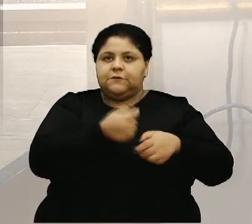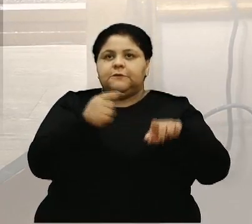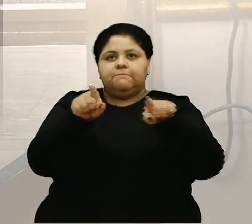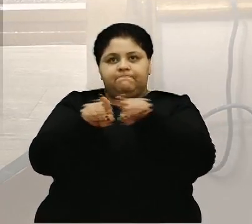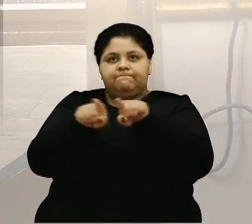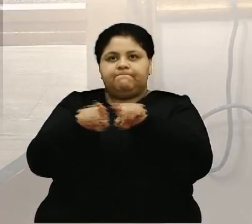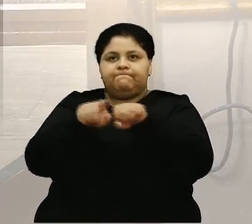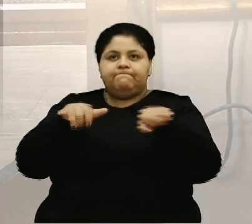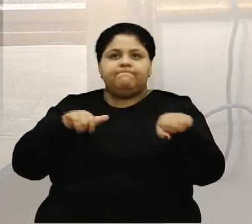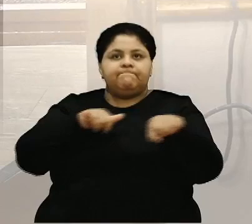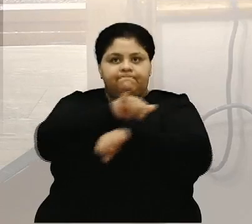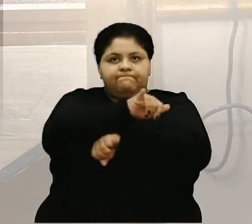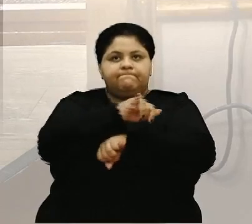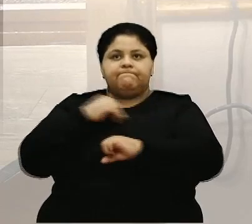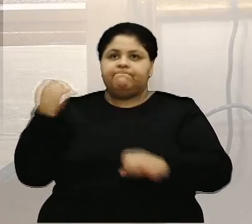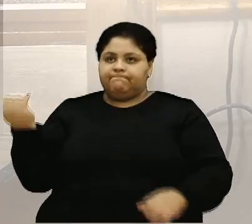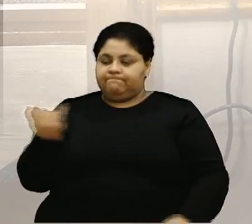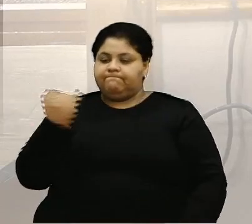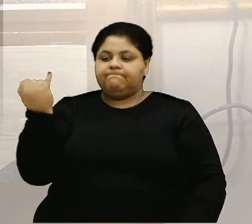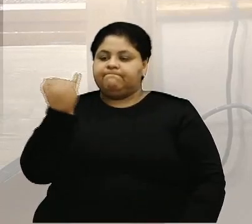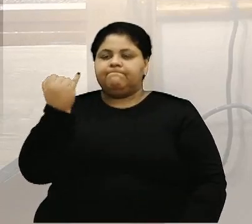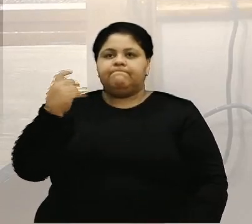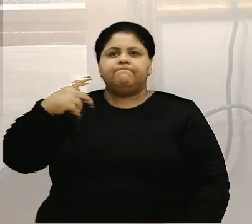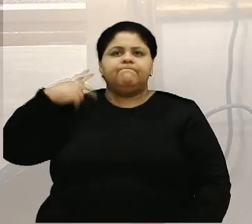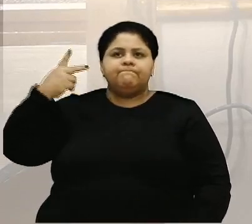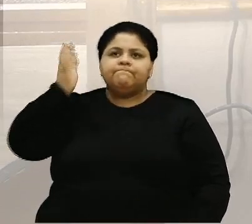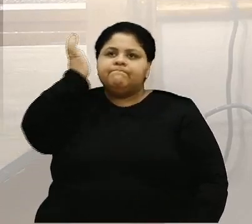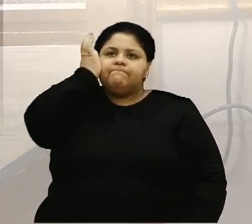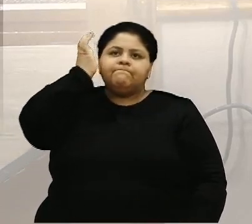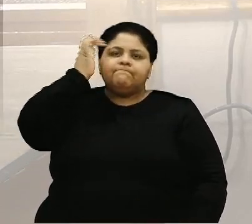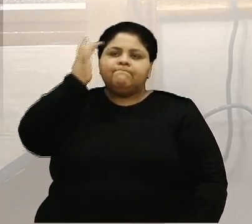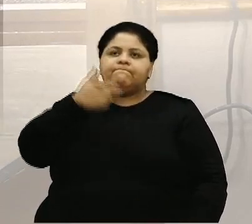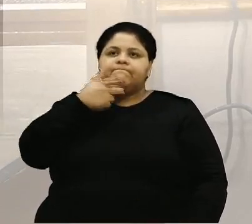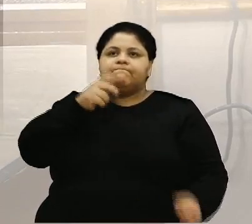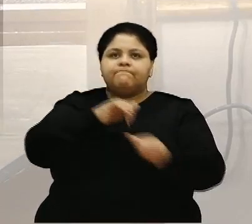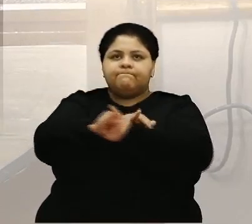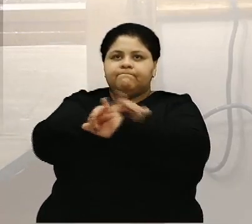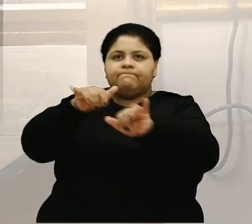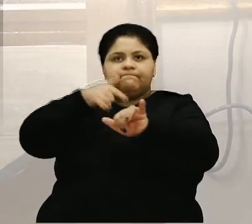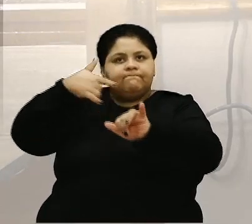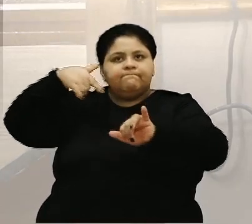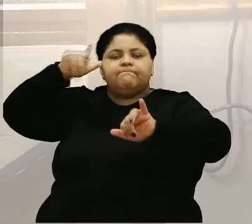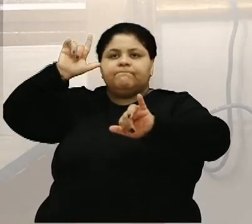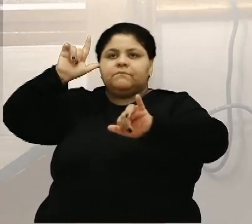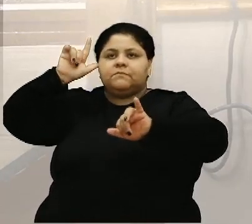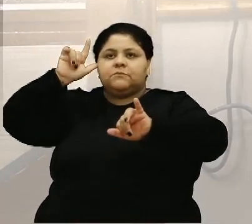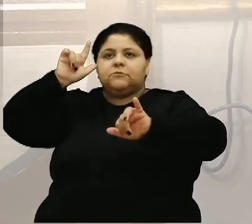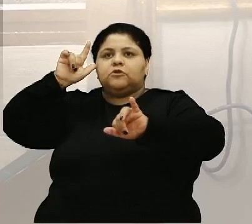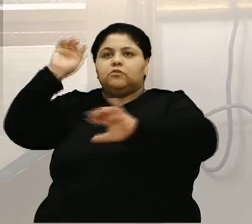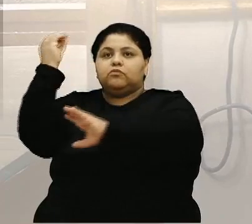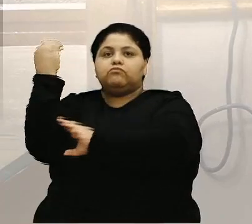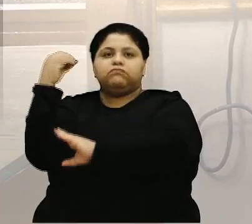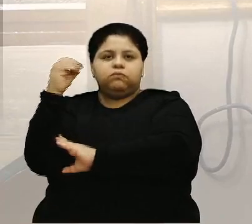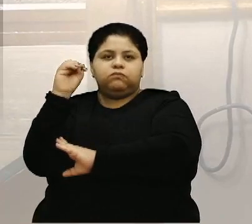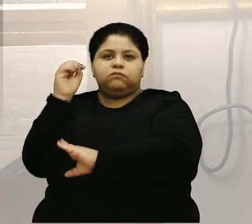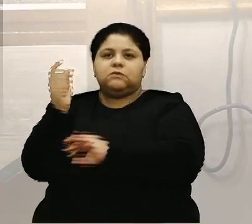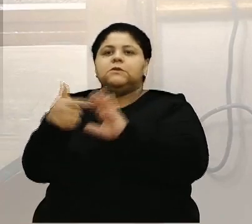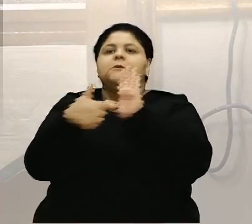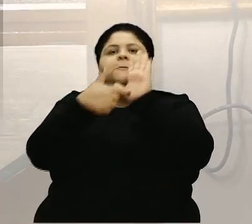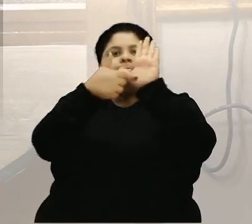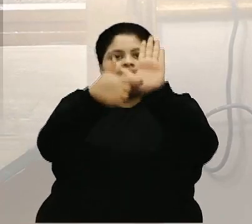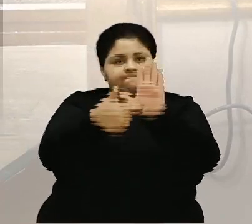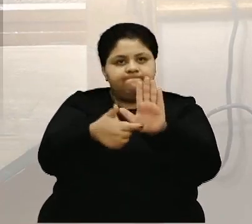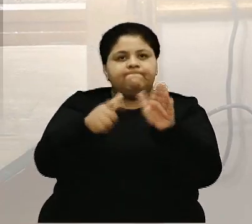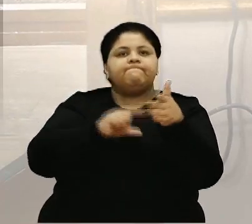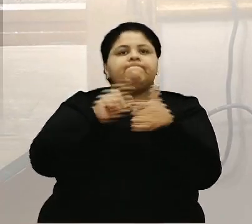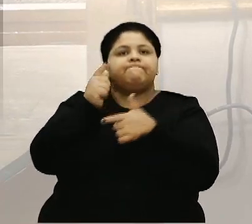esse aeroporto vai ser fundamental. Como o vereador Felipe disse, as notícias de ontem, né, do aeroporto Salgado Filho demonstram que ainda é uma situação que vai